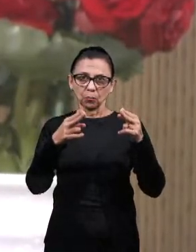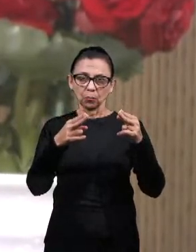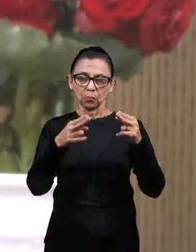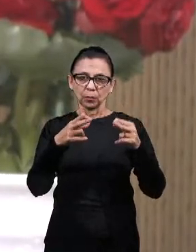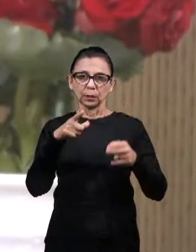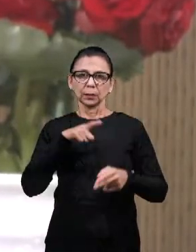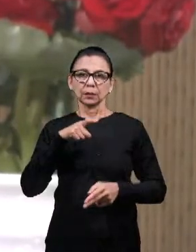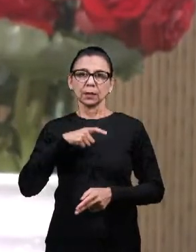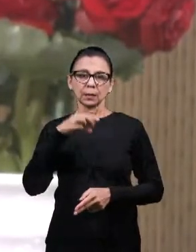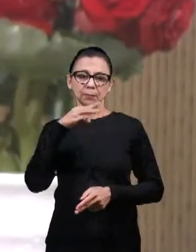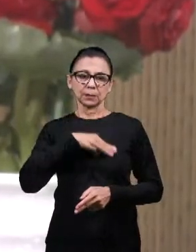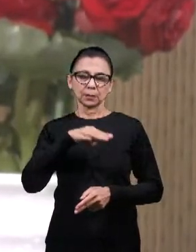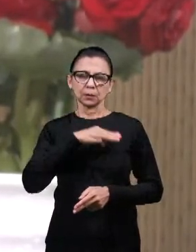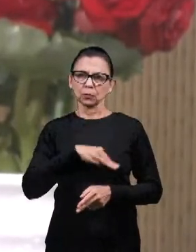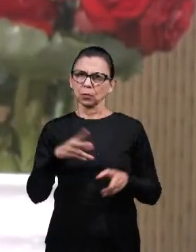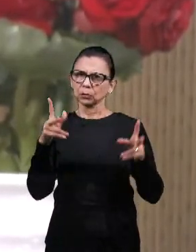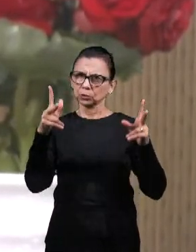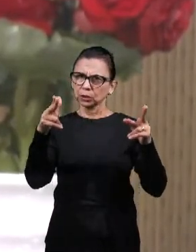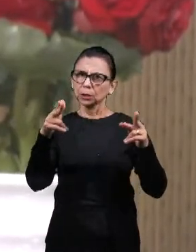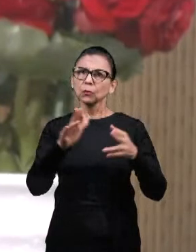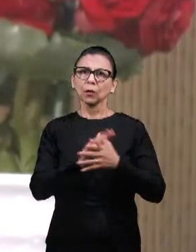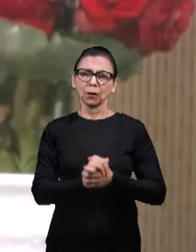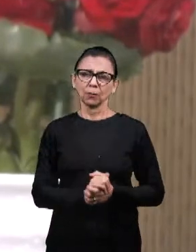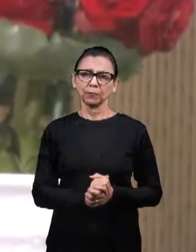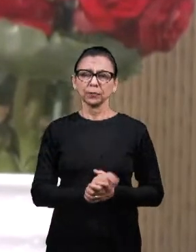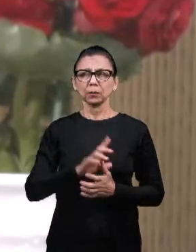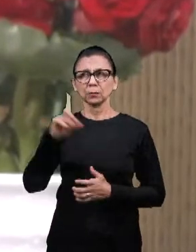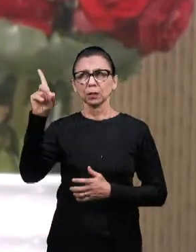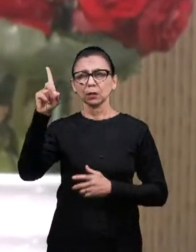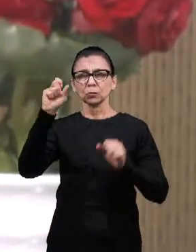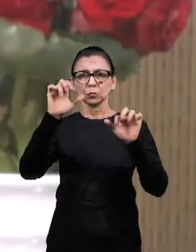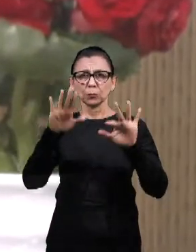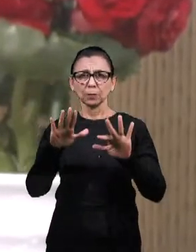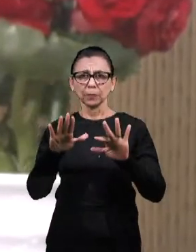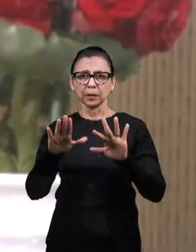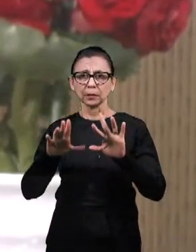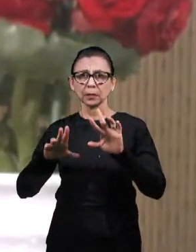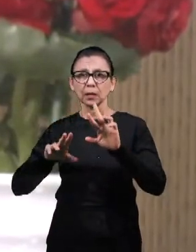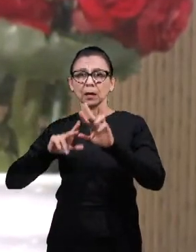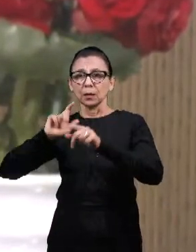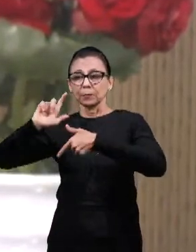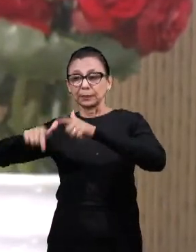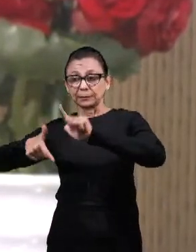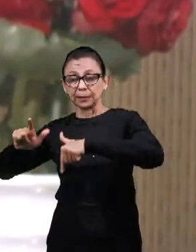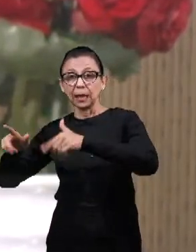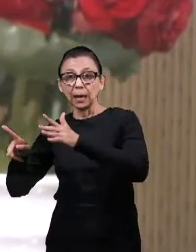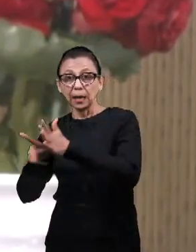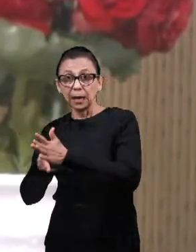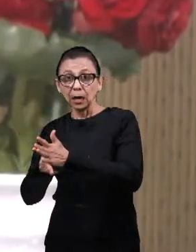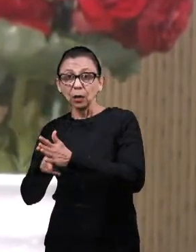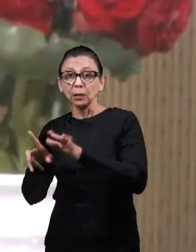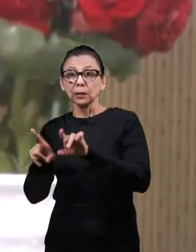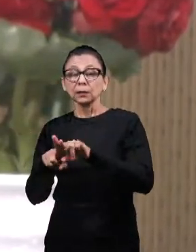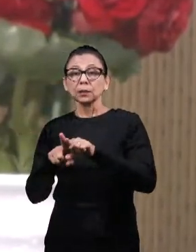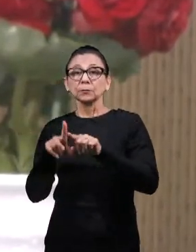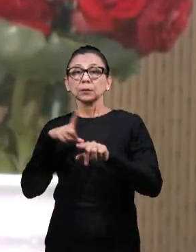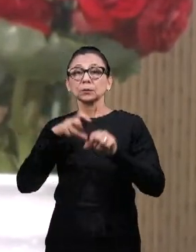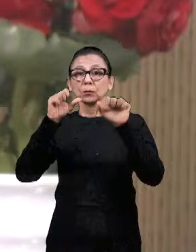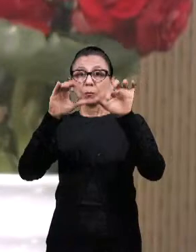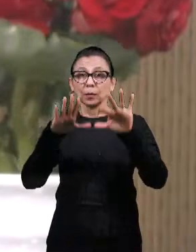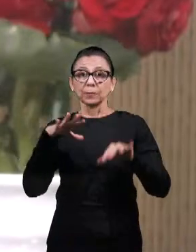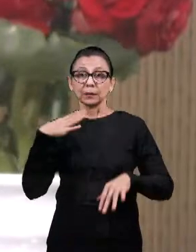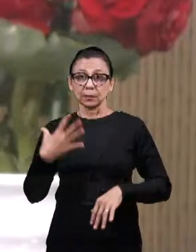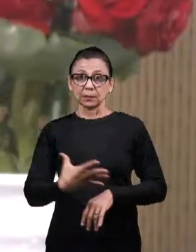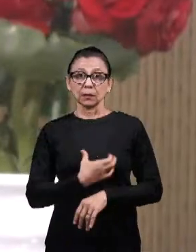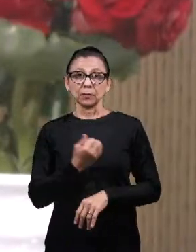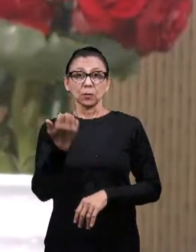e tinha para os gentios, que somos nós que não somos judeus. Então, ele fica maravilhado, é a expressão dele. Ele para o relato